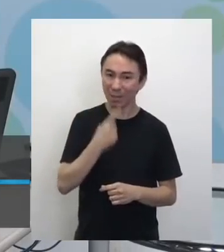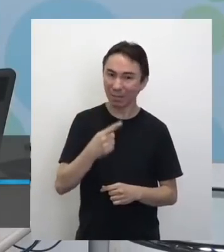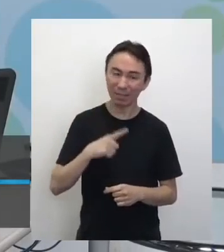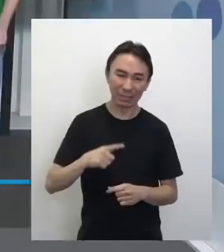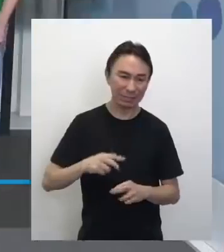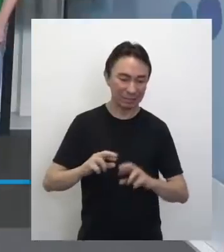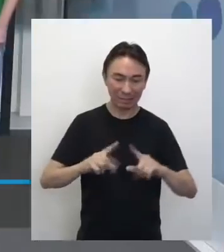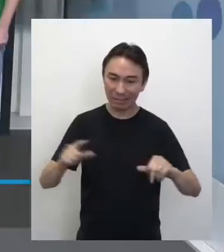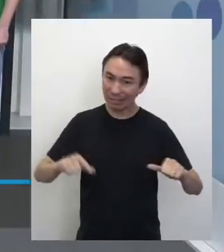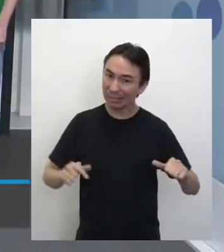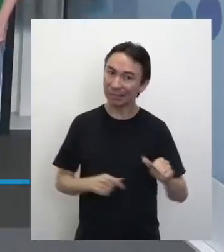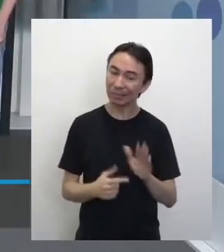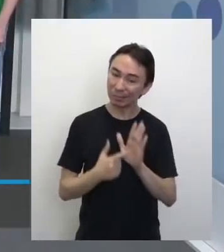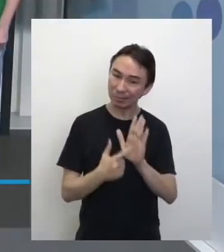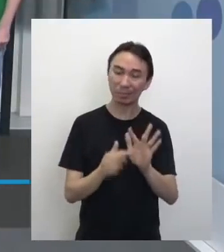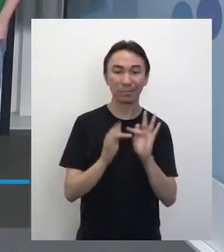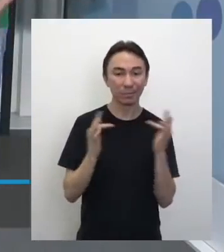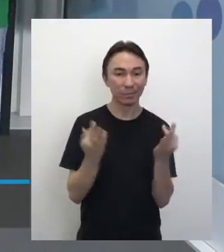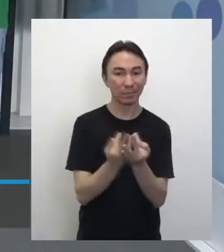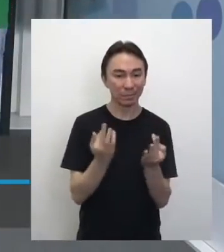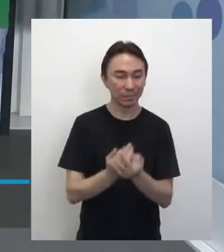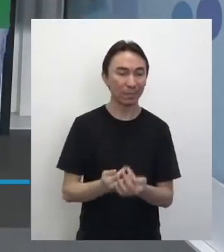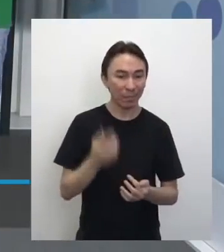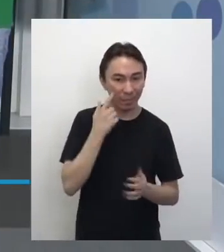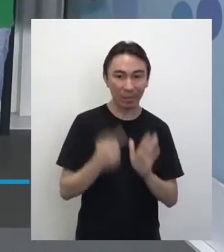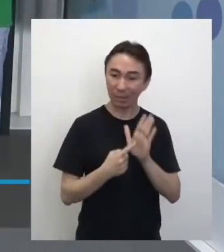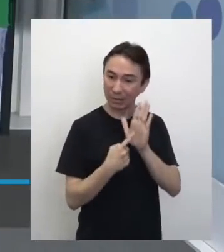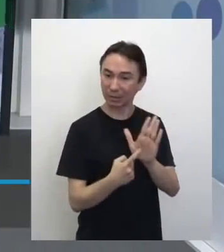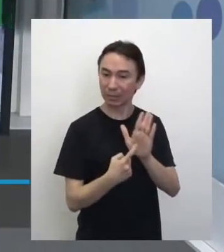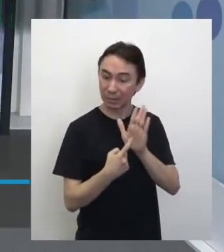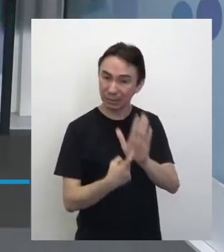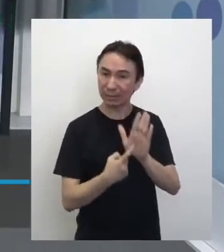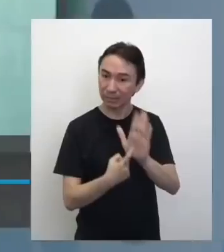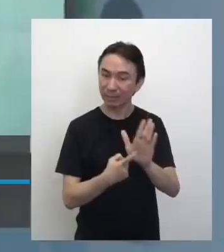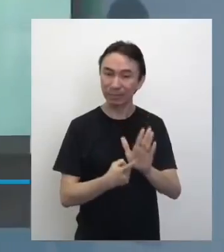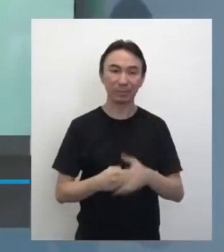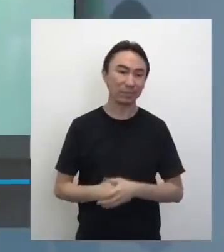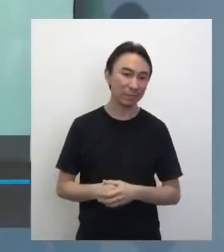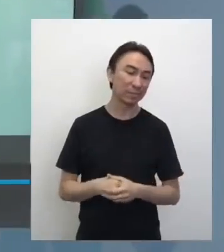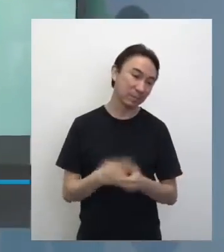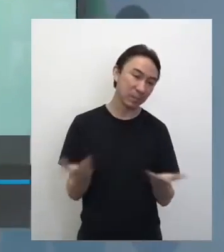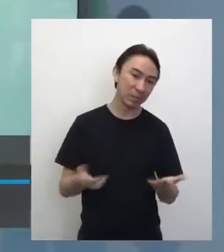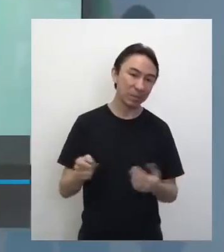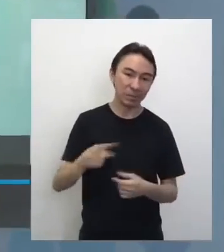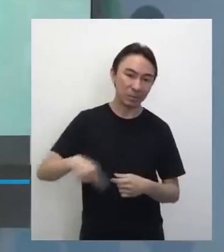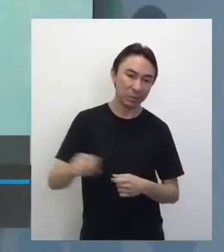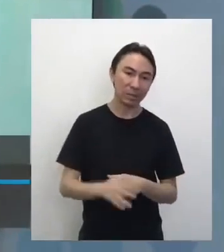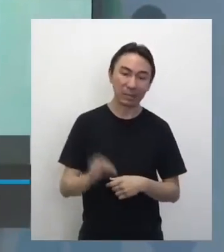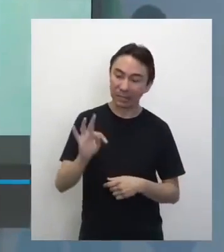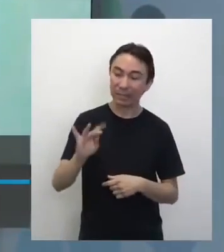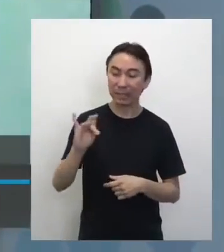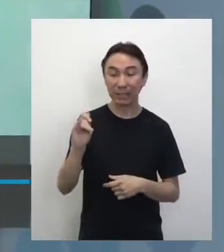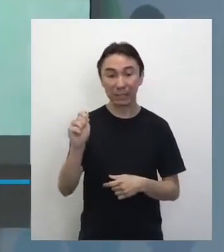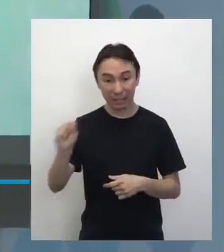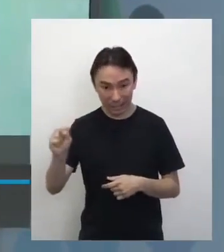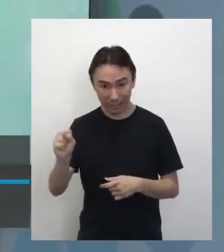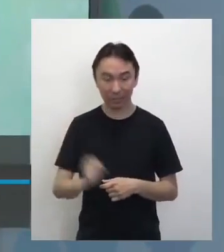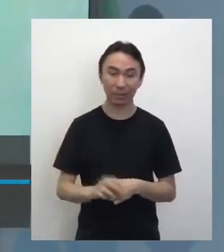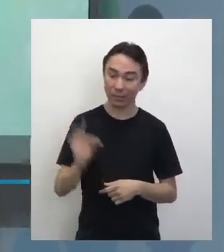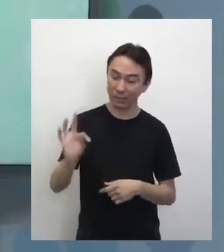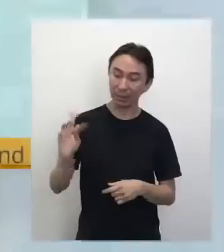ver aí no posto festa velha às vezes escrito Olha só usei está ótimo então a gente usou beijo Odete para falar de quase tudo né